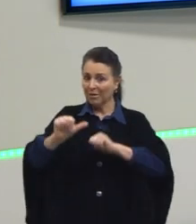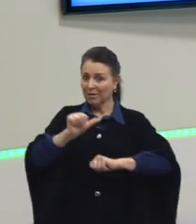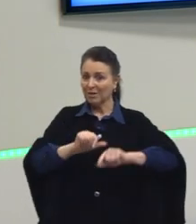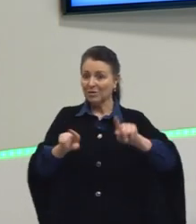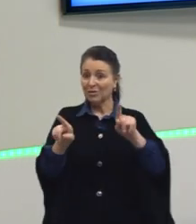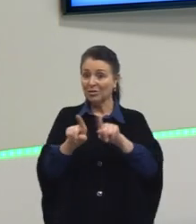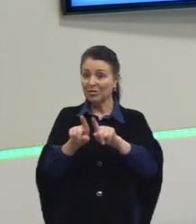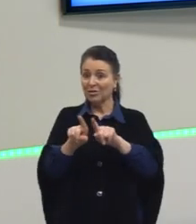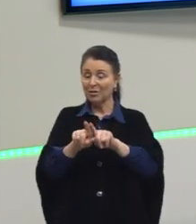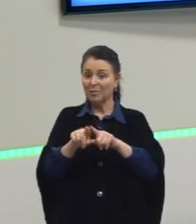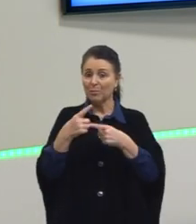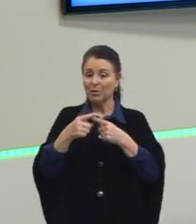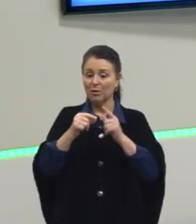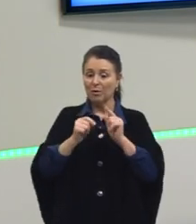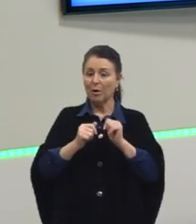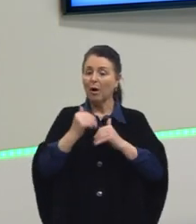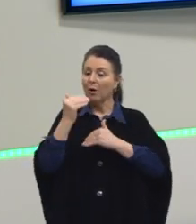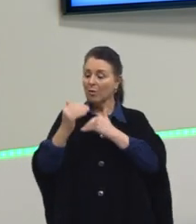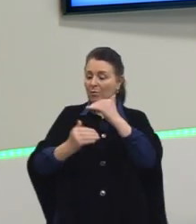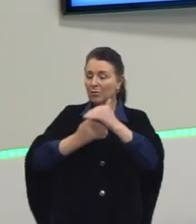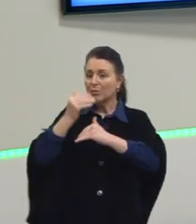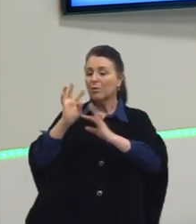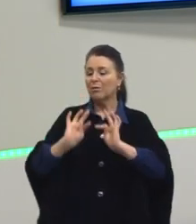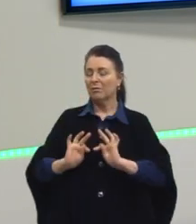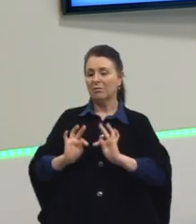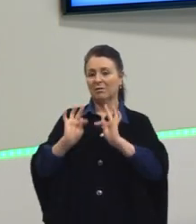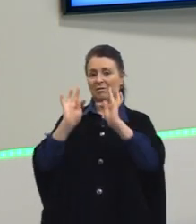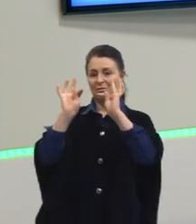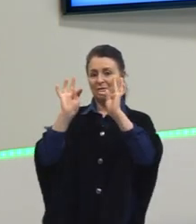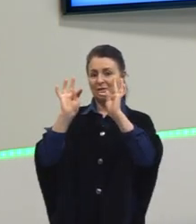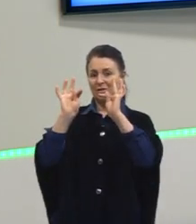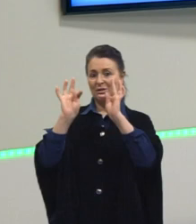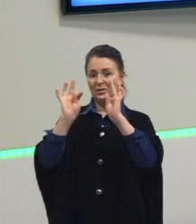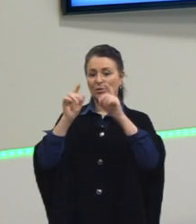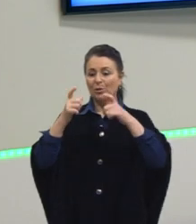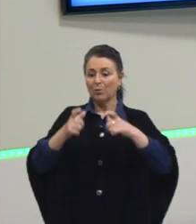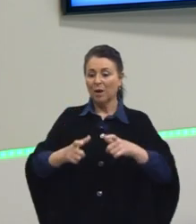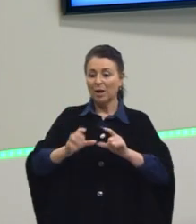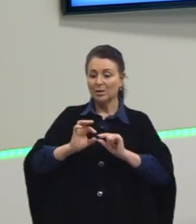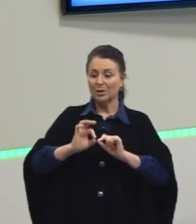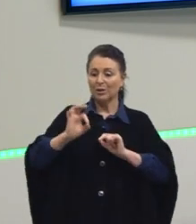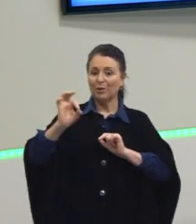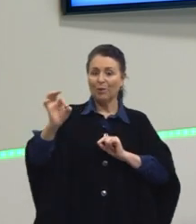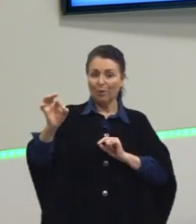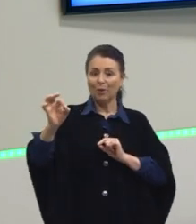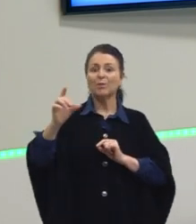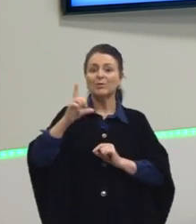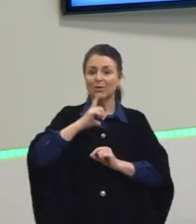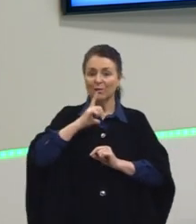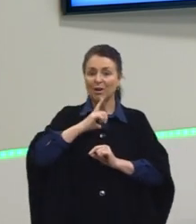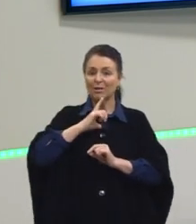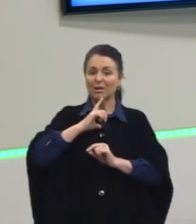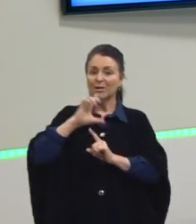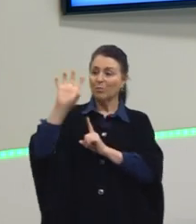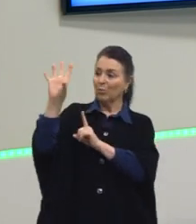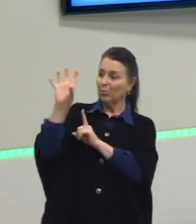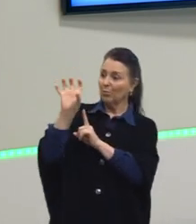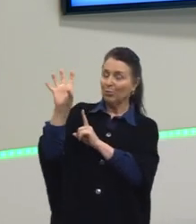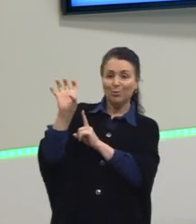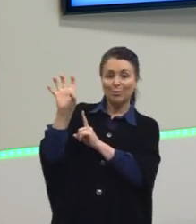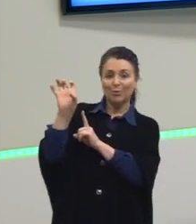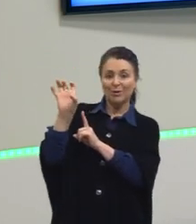questão de um avanço na tecnologia onde lugares mais remotos passam a ter uma antena de transmissão